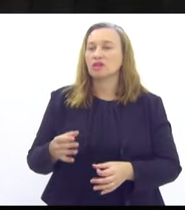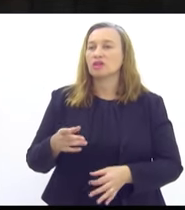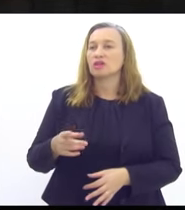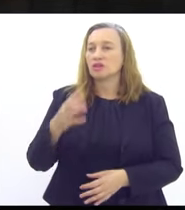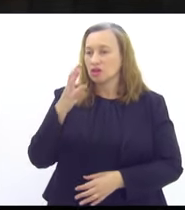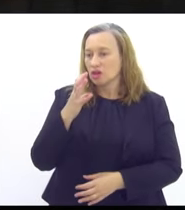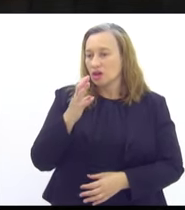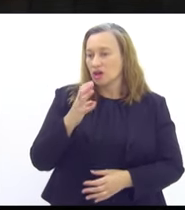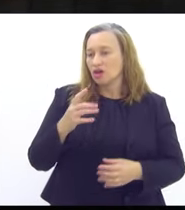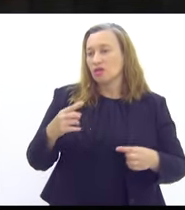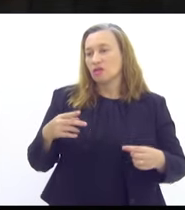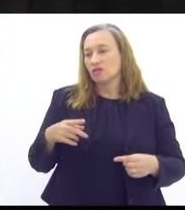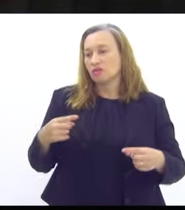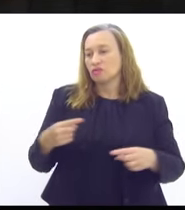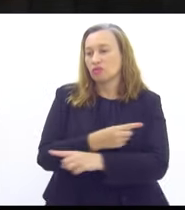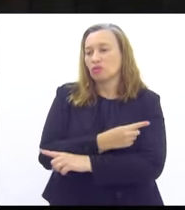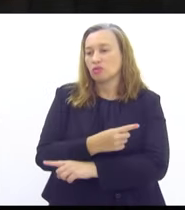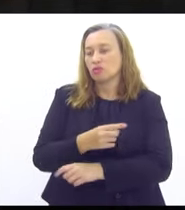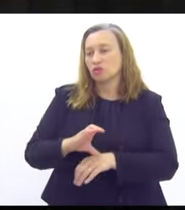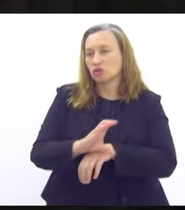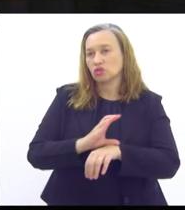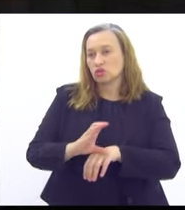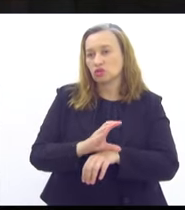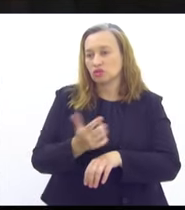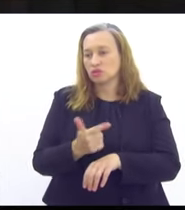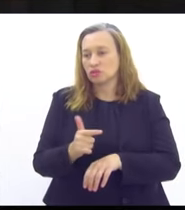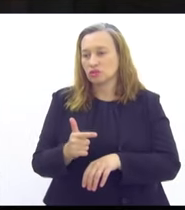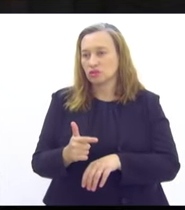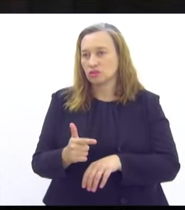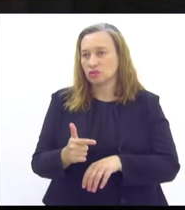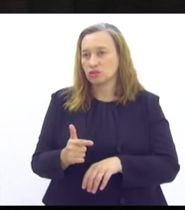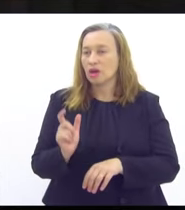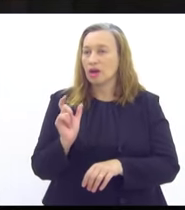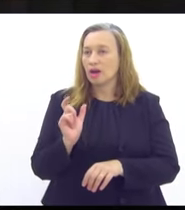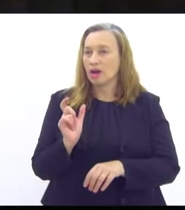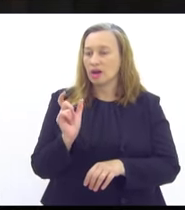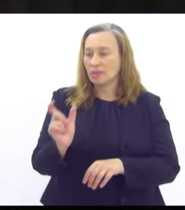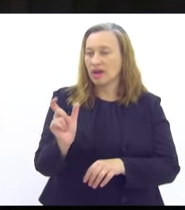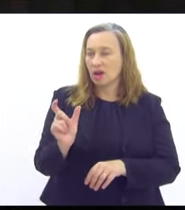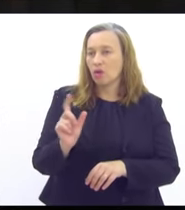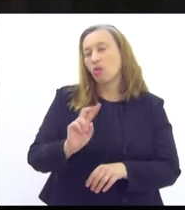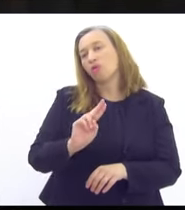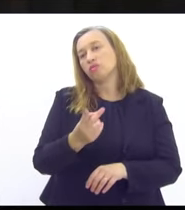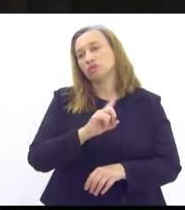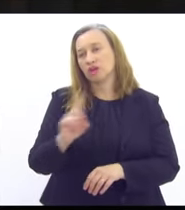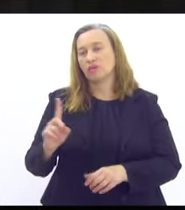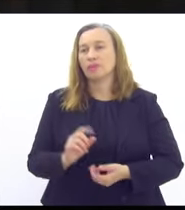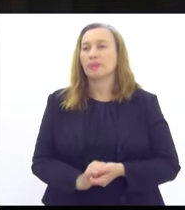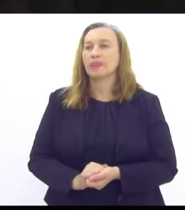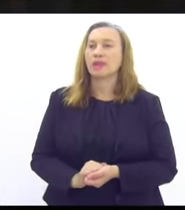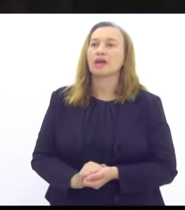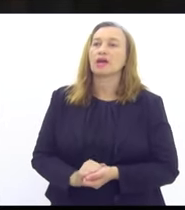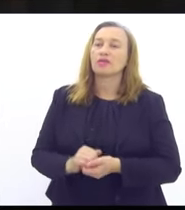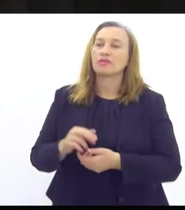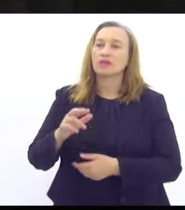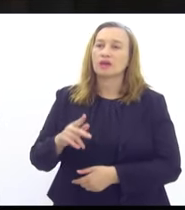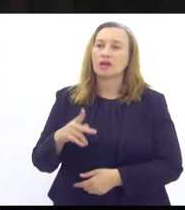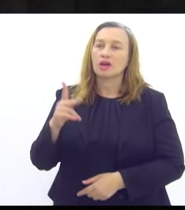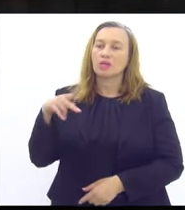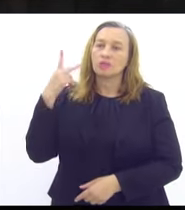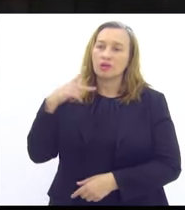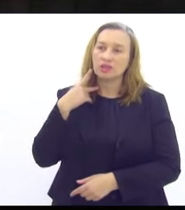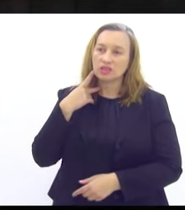inconstitucional a palavra internas ou não. A Procuradoria recorreu ao Supremo